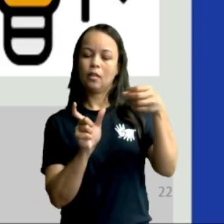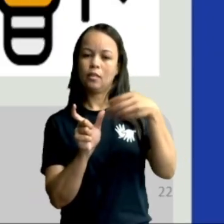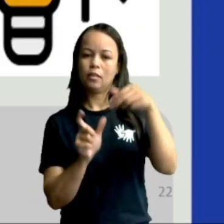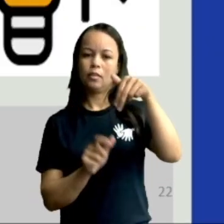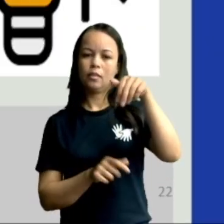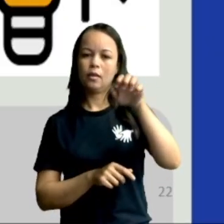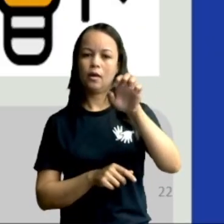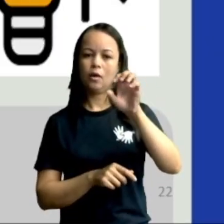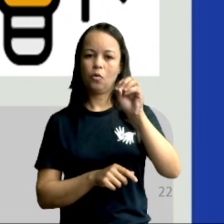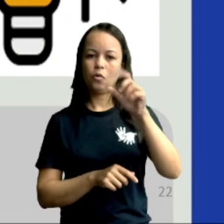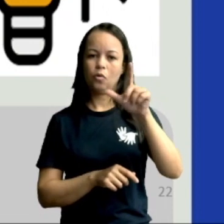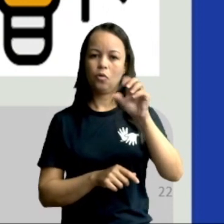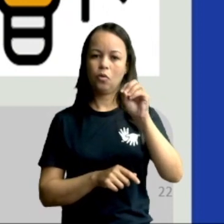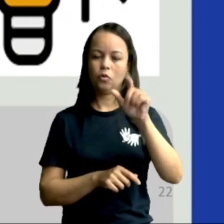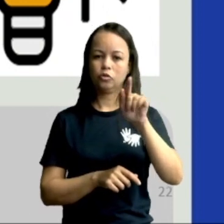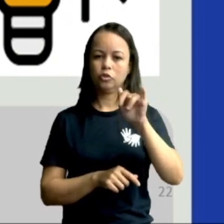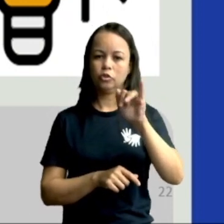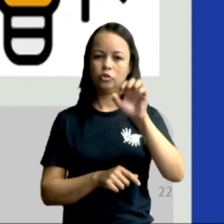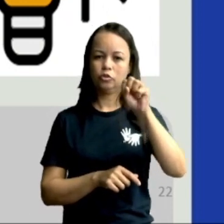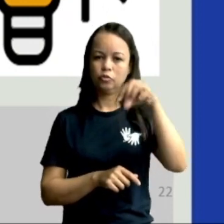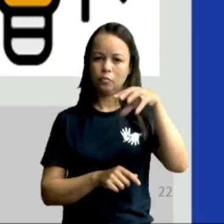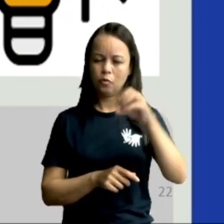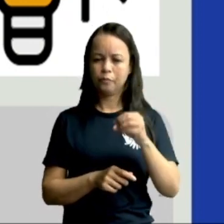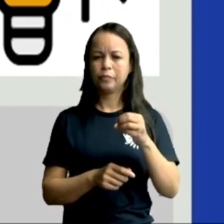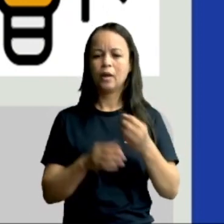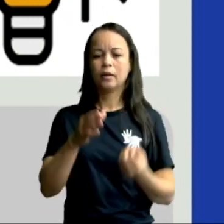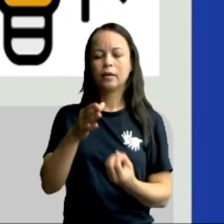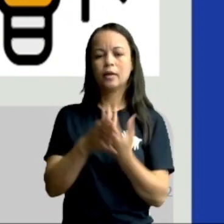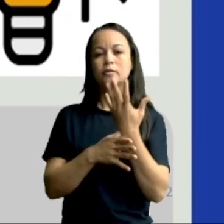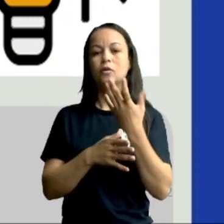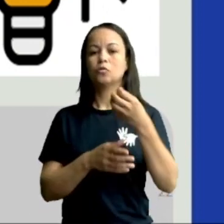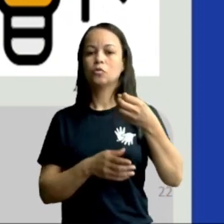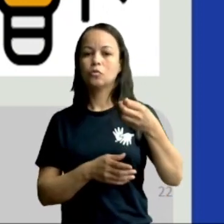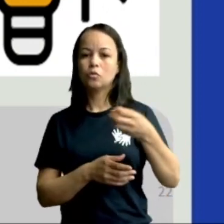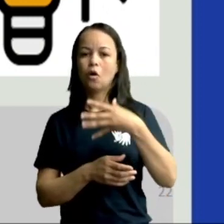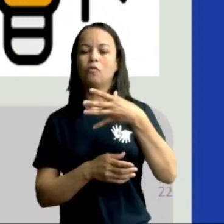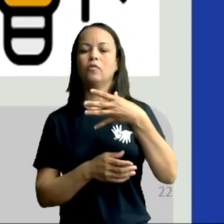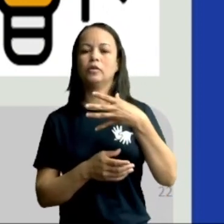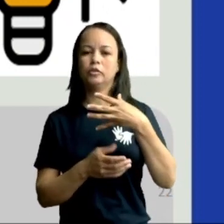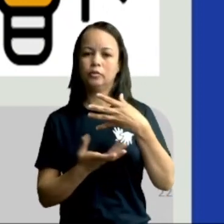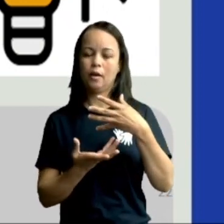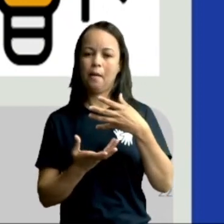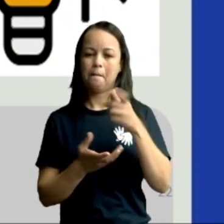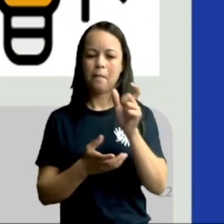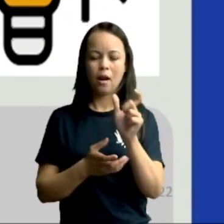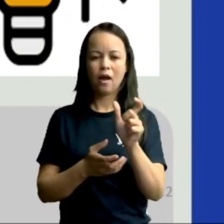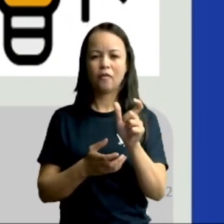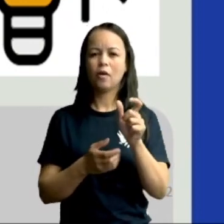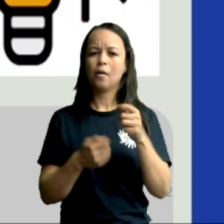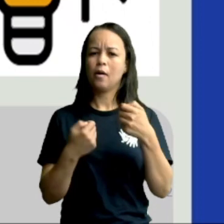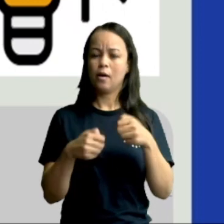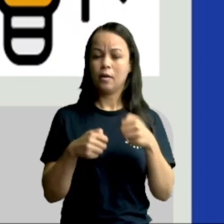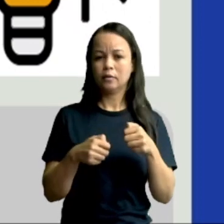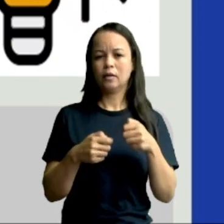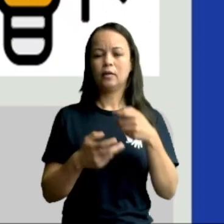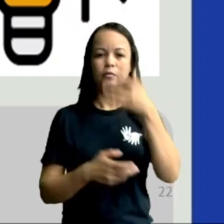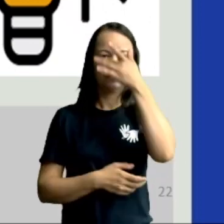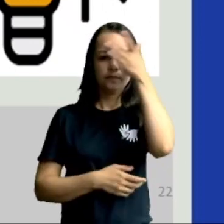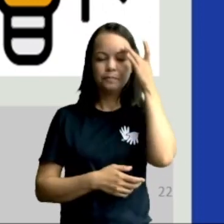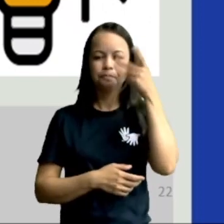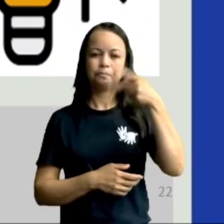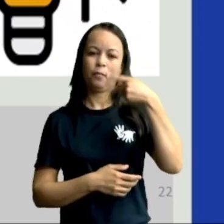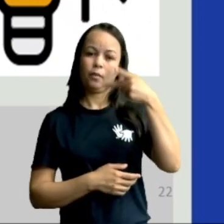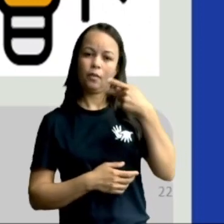você. É a criação de novas palavras para atender às necessidades dos falantes